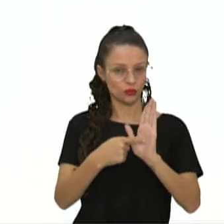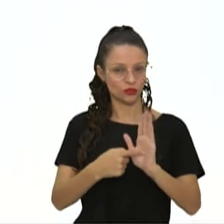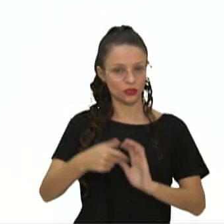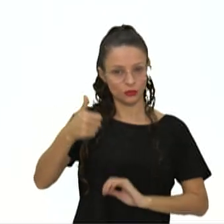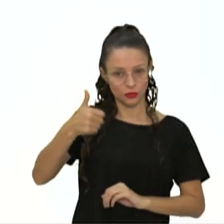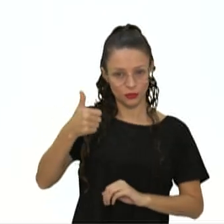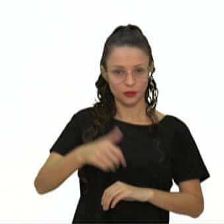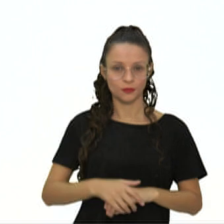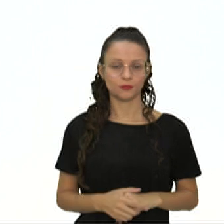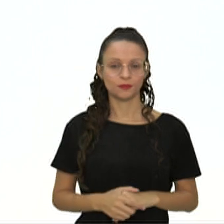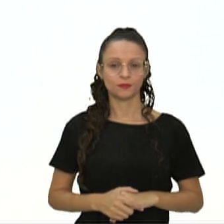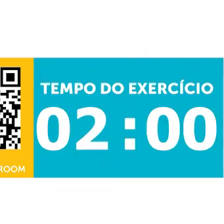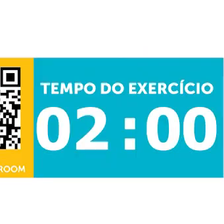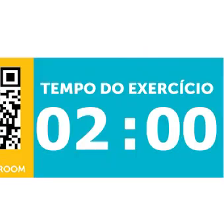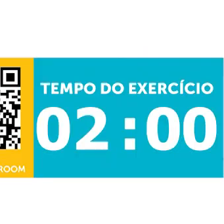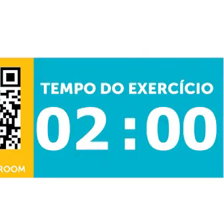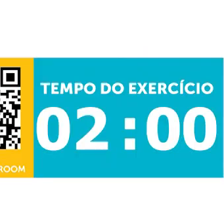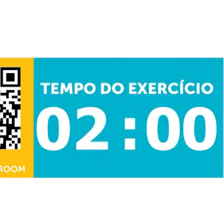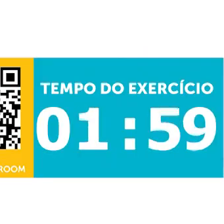tá bom?